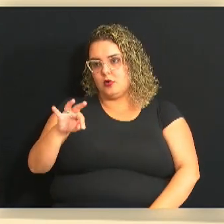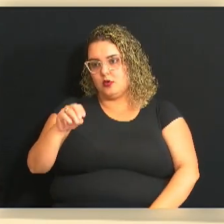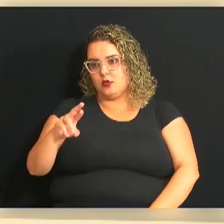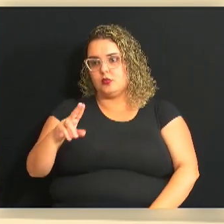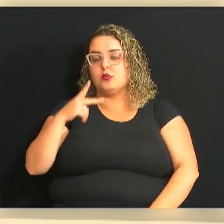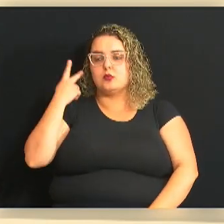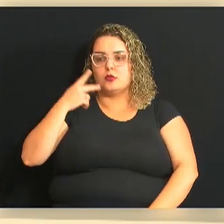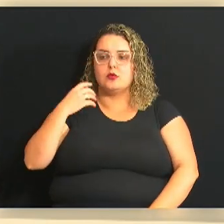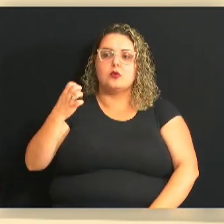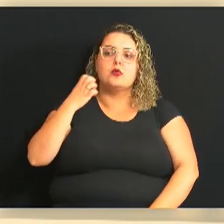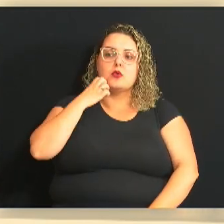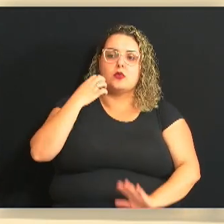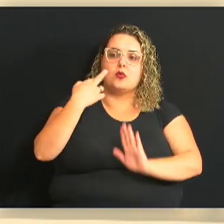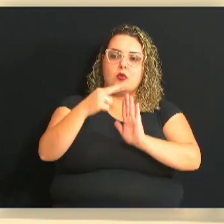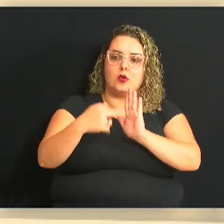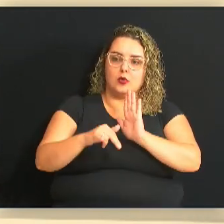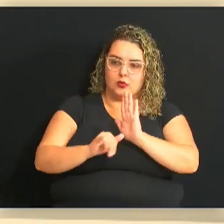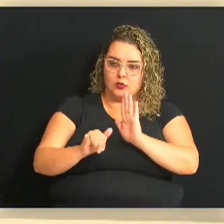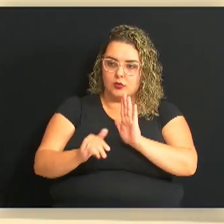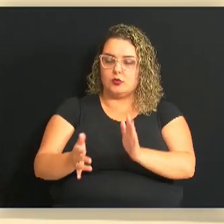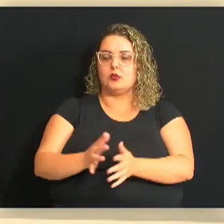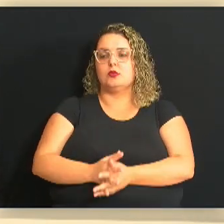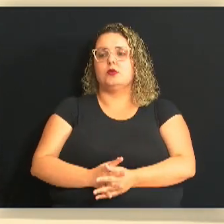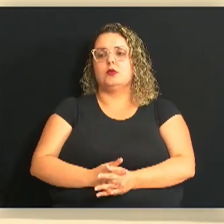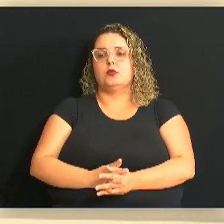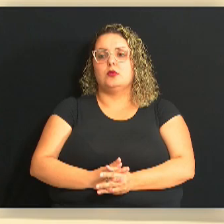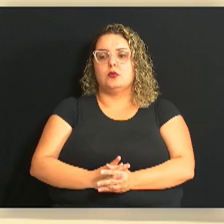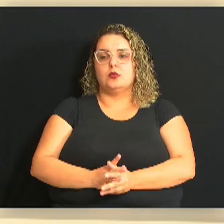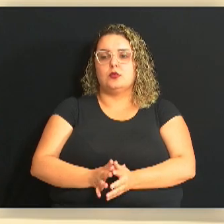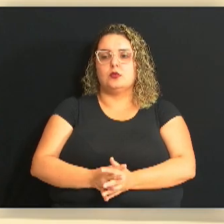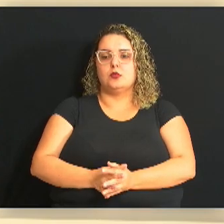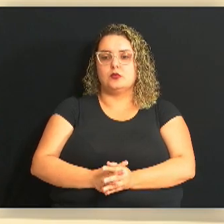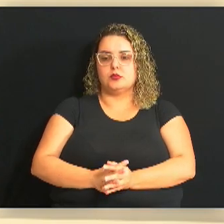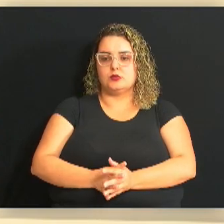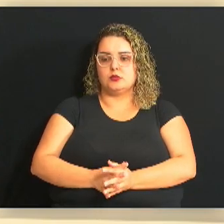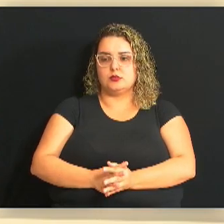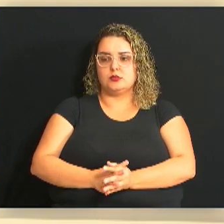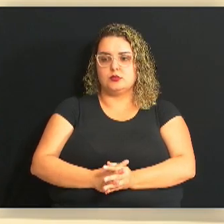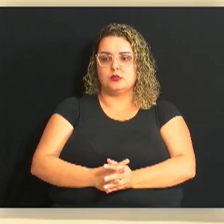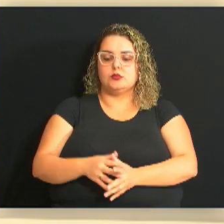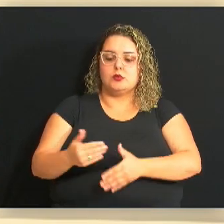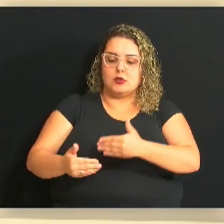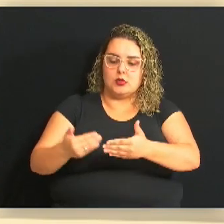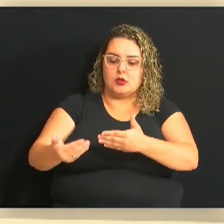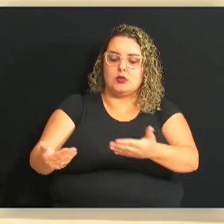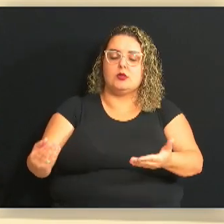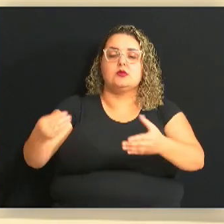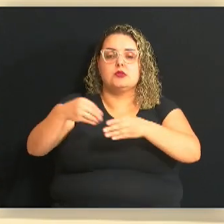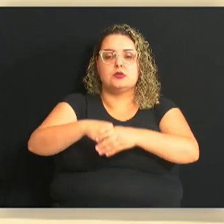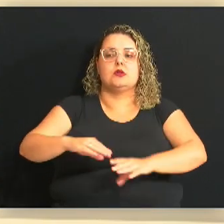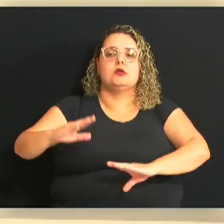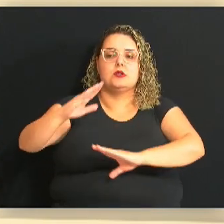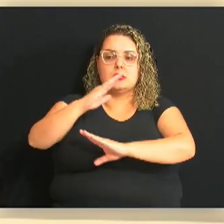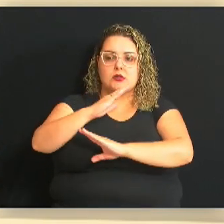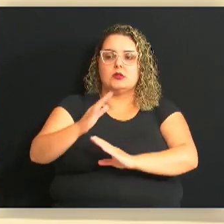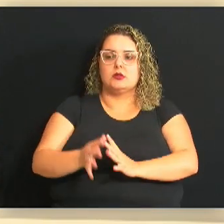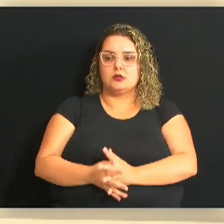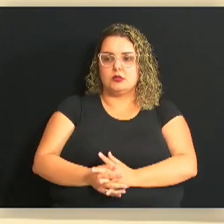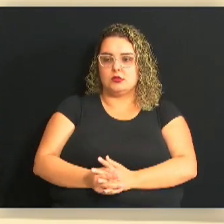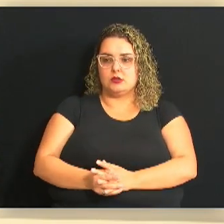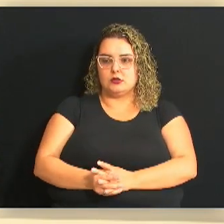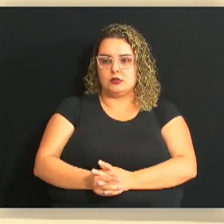Igor virou o relator e tramitou esse processo pela Comissão de